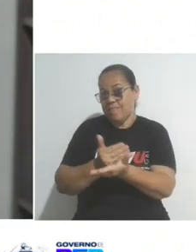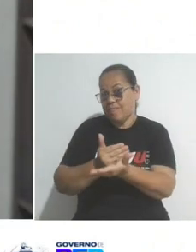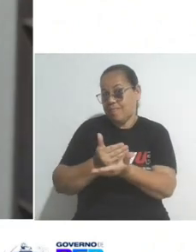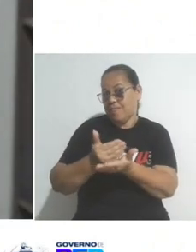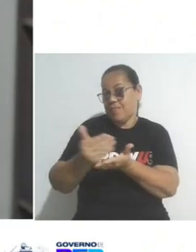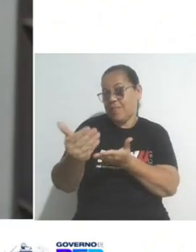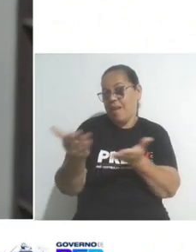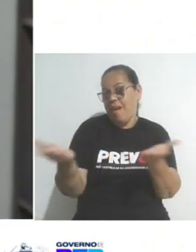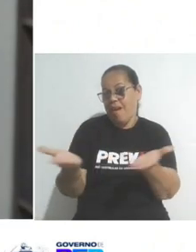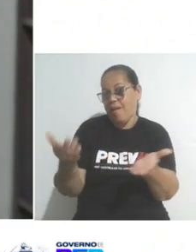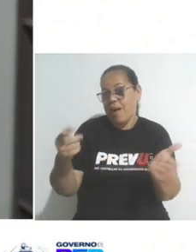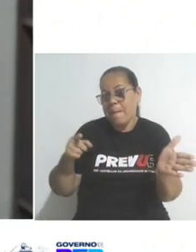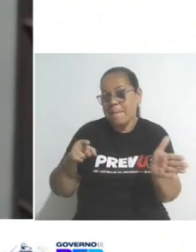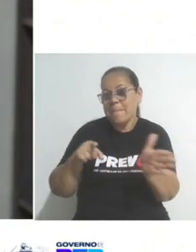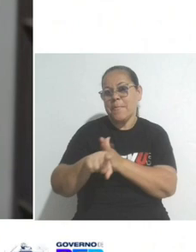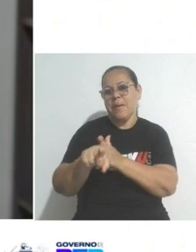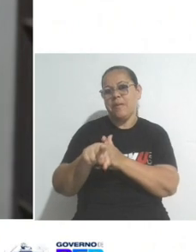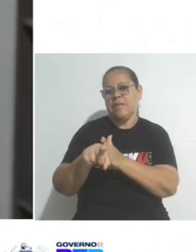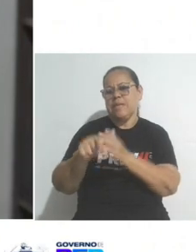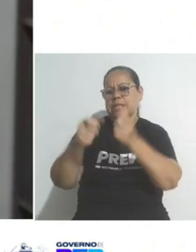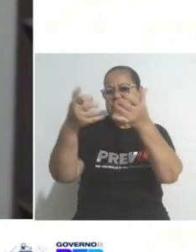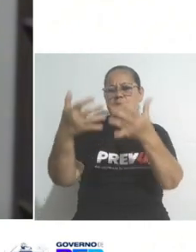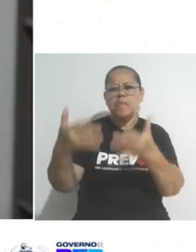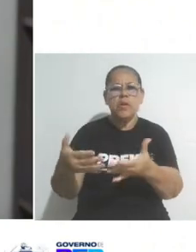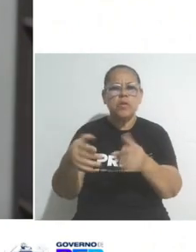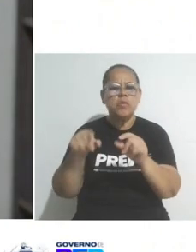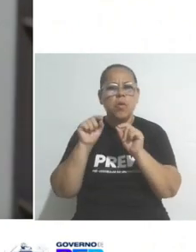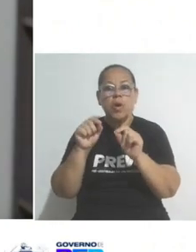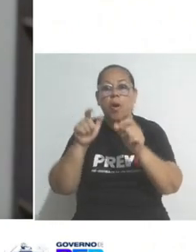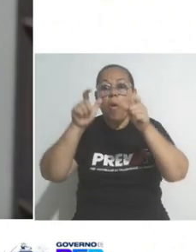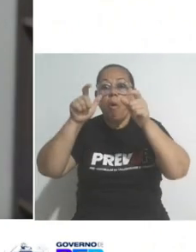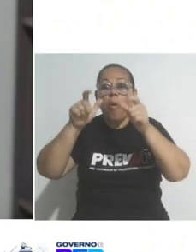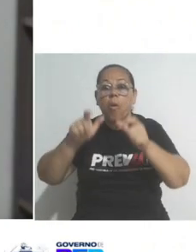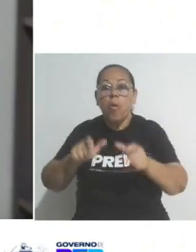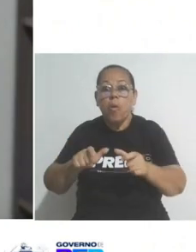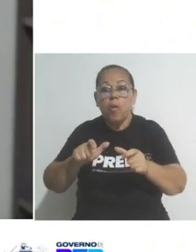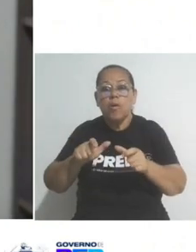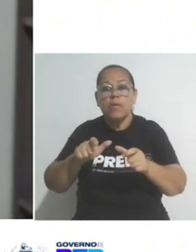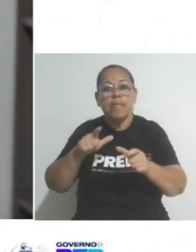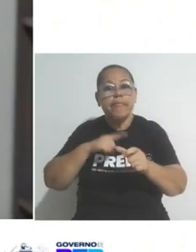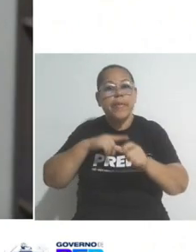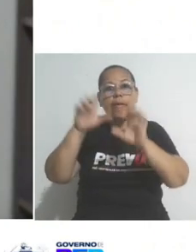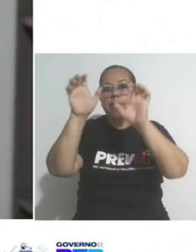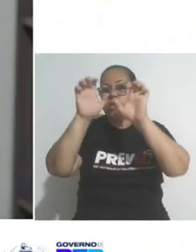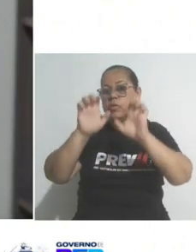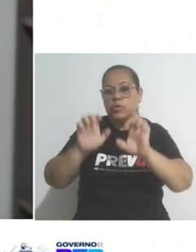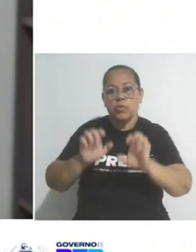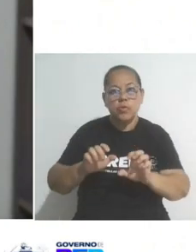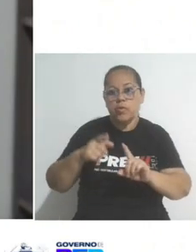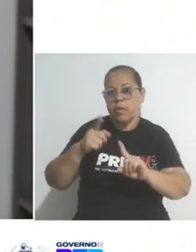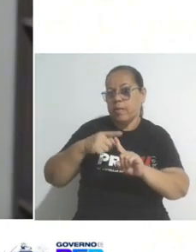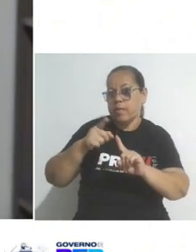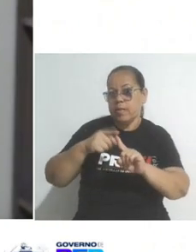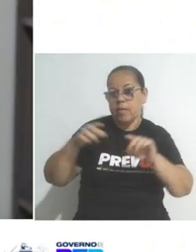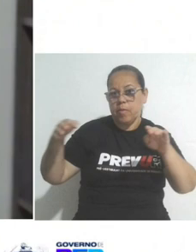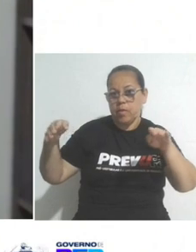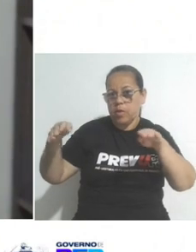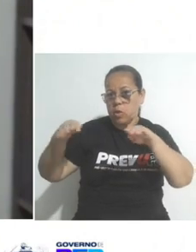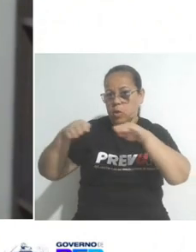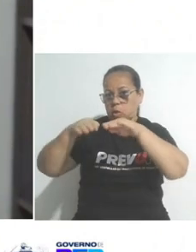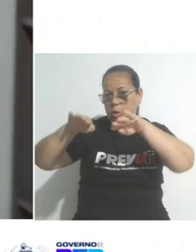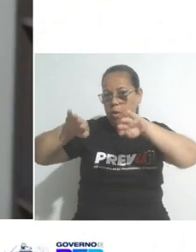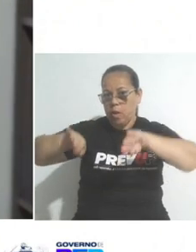formulação da questão a questão está te perguntando onde é que estruturas tipo dolinas